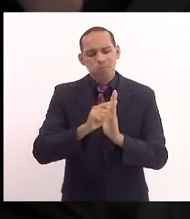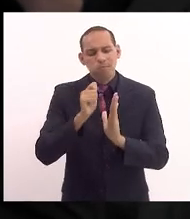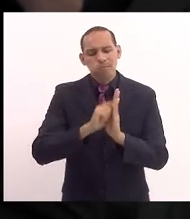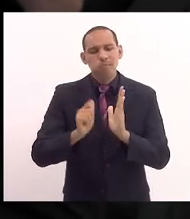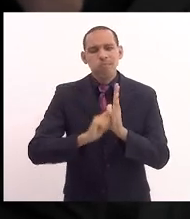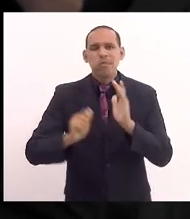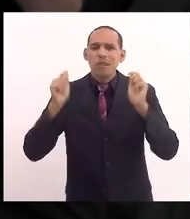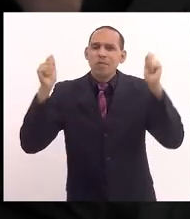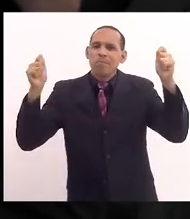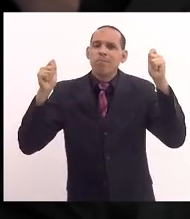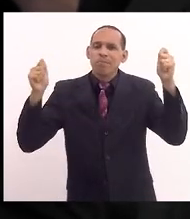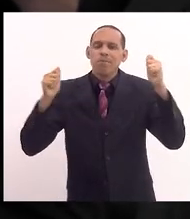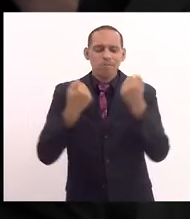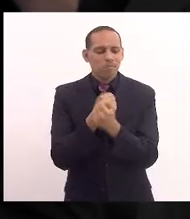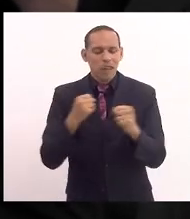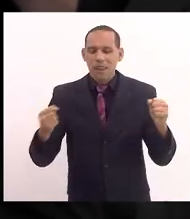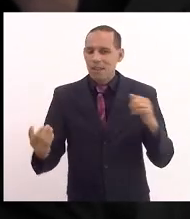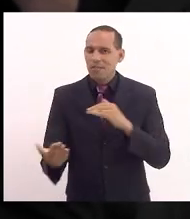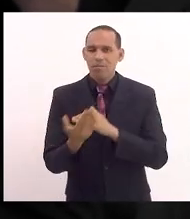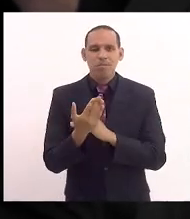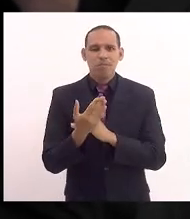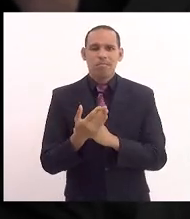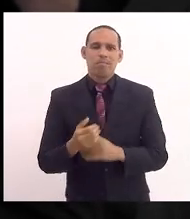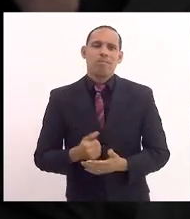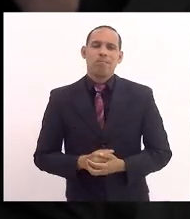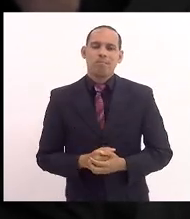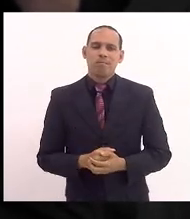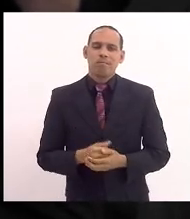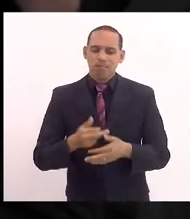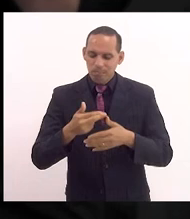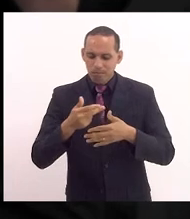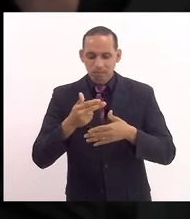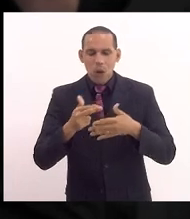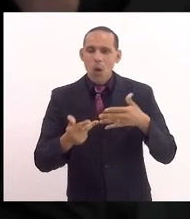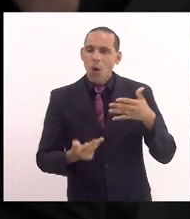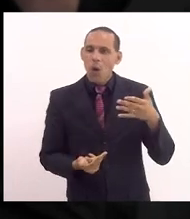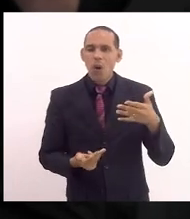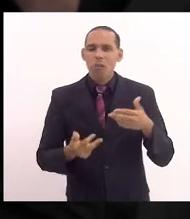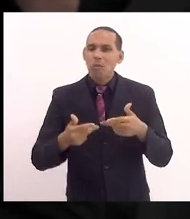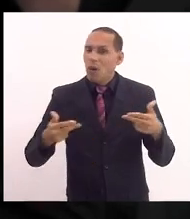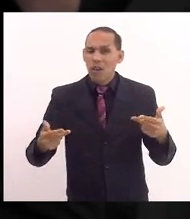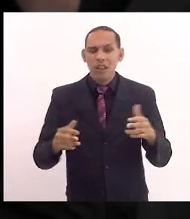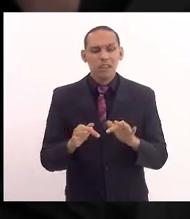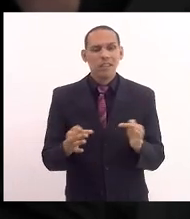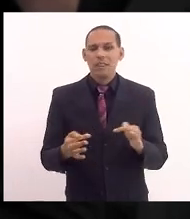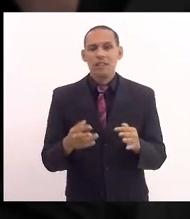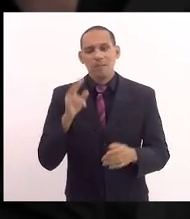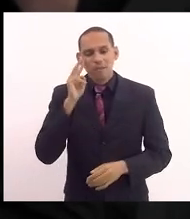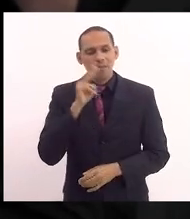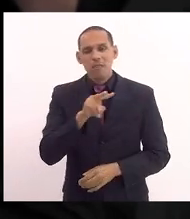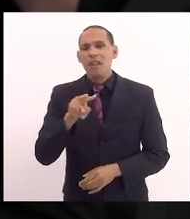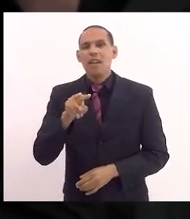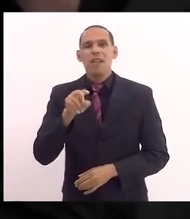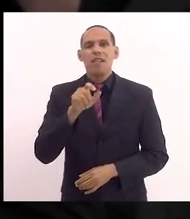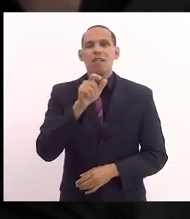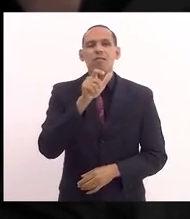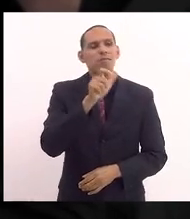segurando um cartaz, isso é gigantesco. É nessas coisas simples que a gente vê quem é quem. De verdade.